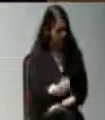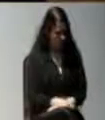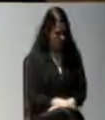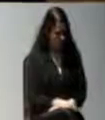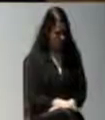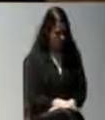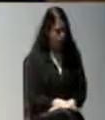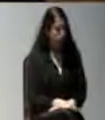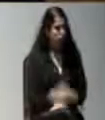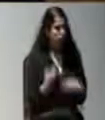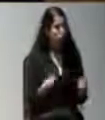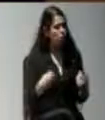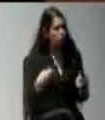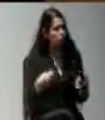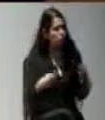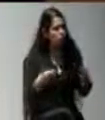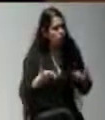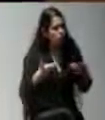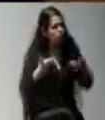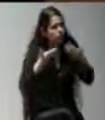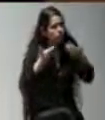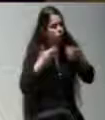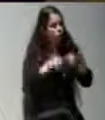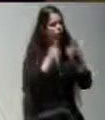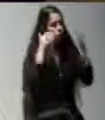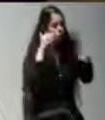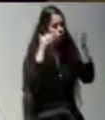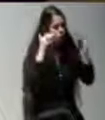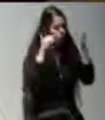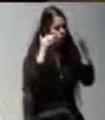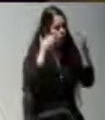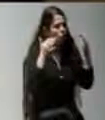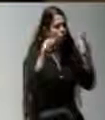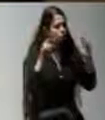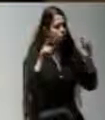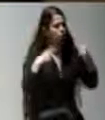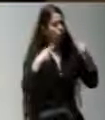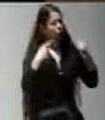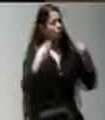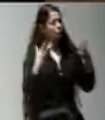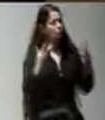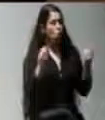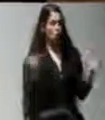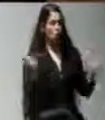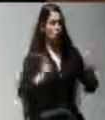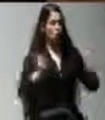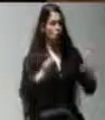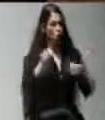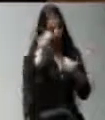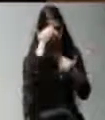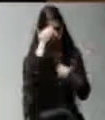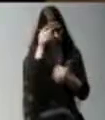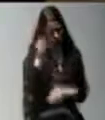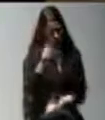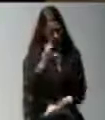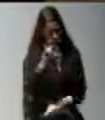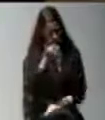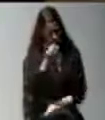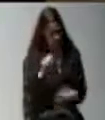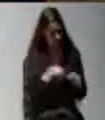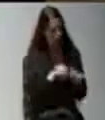sentimento motivador e reflexivo muito, muito potente. Muito obrigada, professora Célia. Muito obrigada,